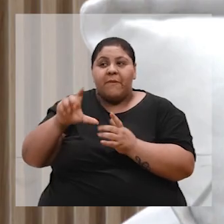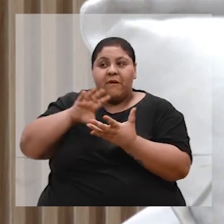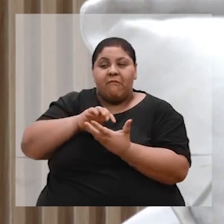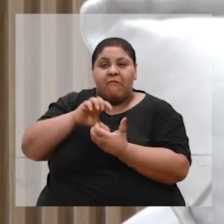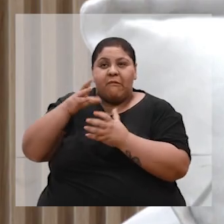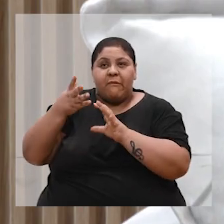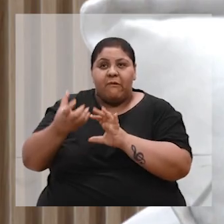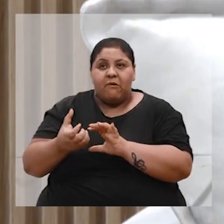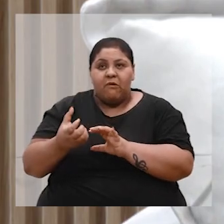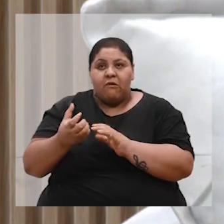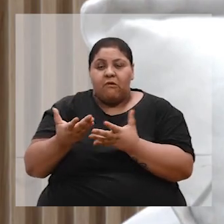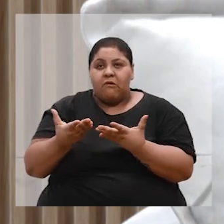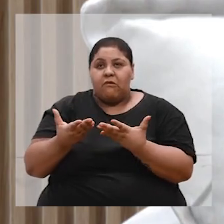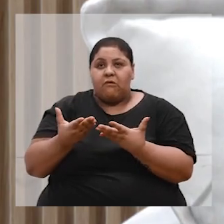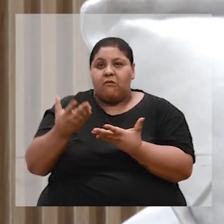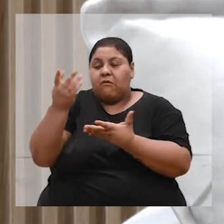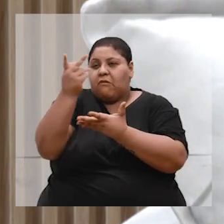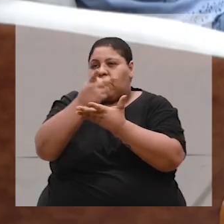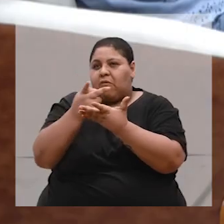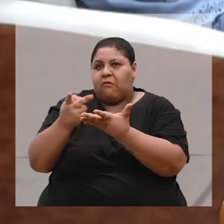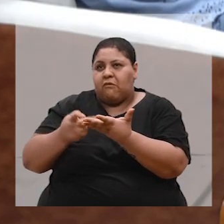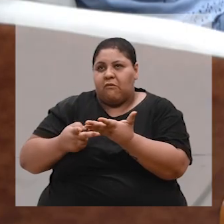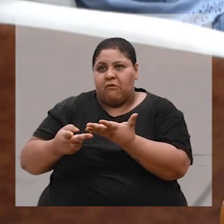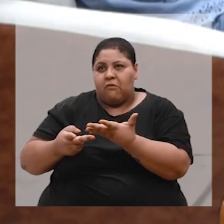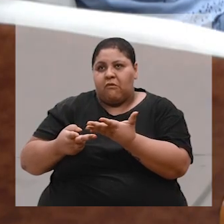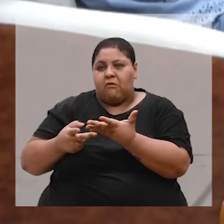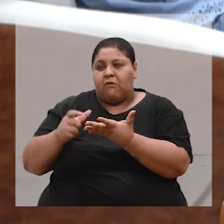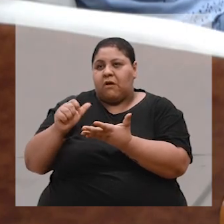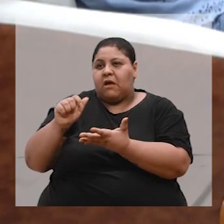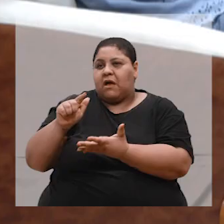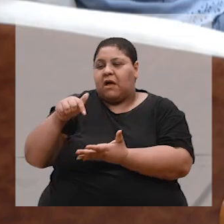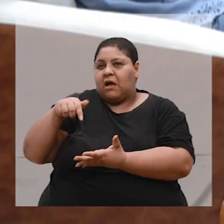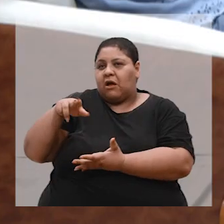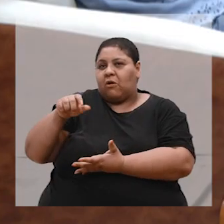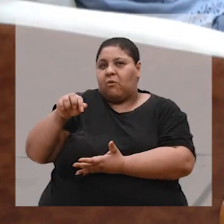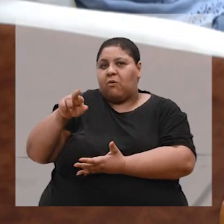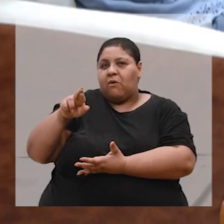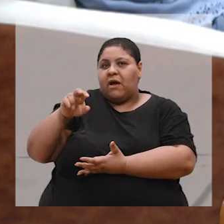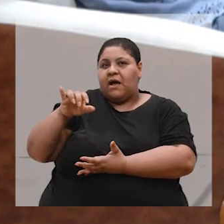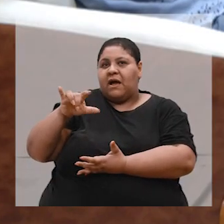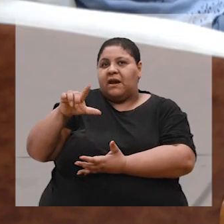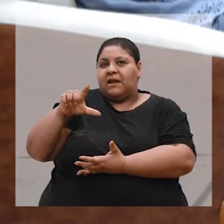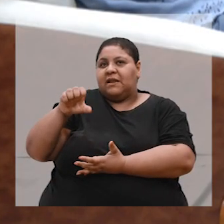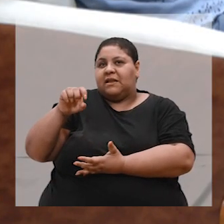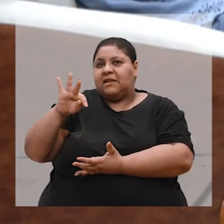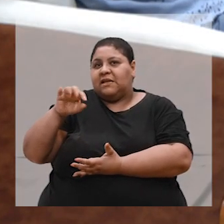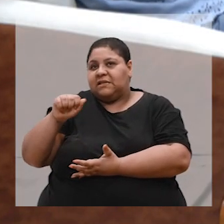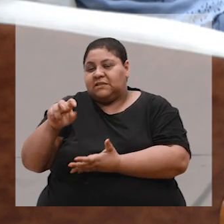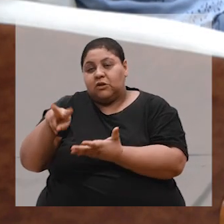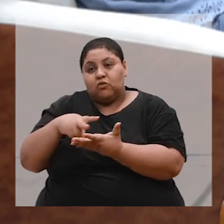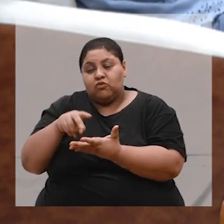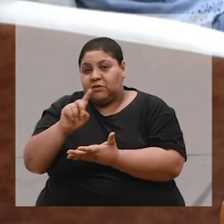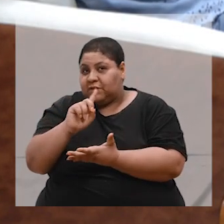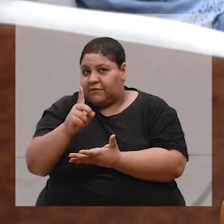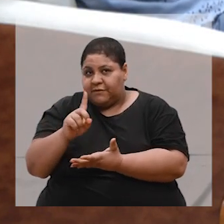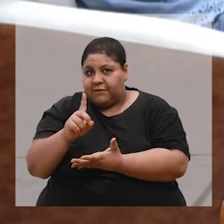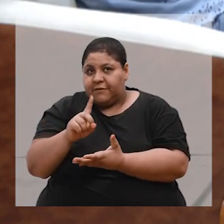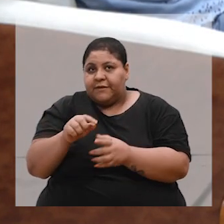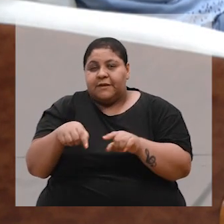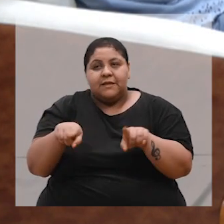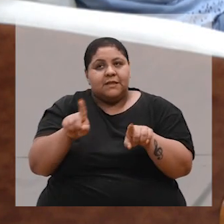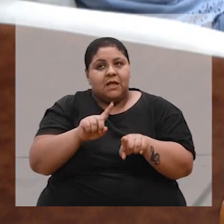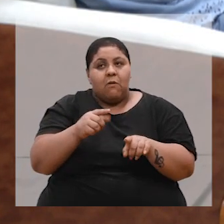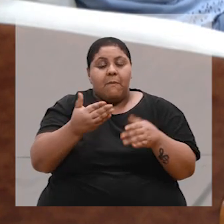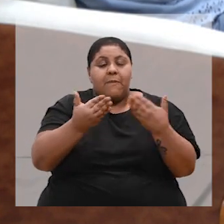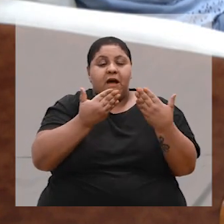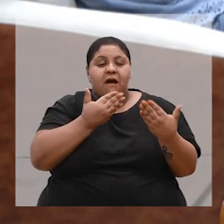né? De ter uma pessoa que vá desenhar, que seja um aquarelista, que seja um dançarino. Não, é